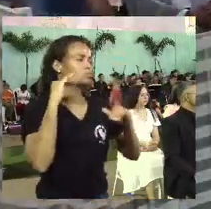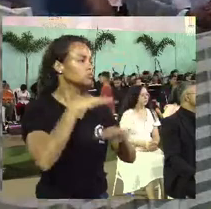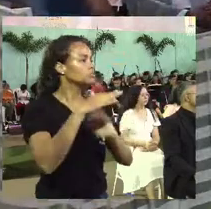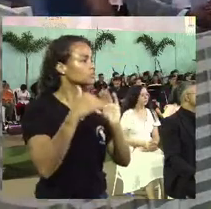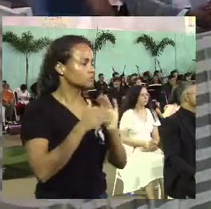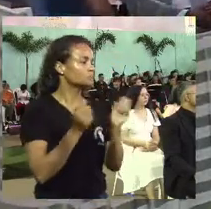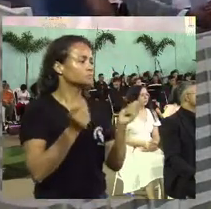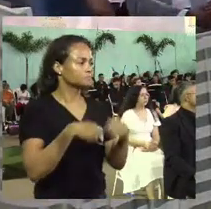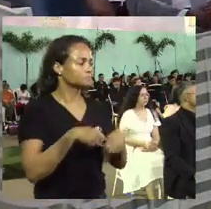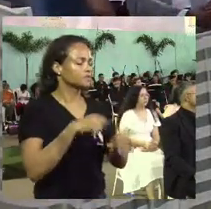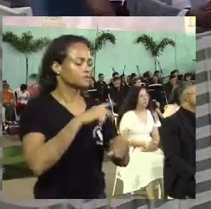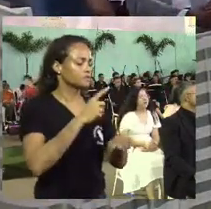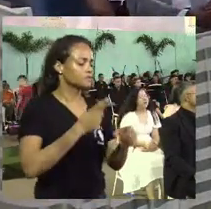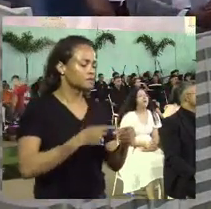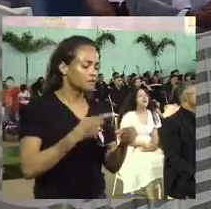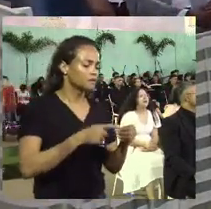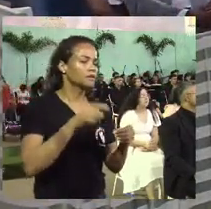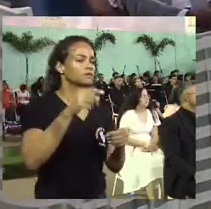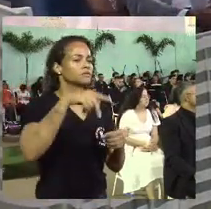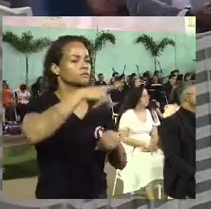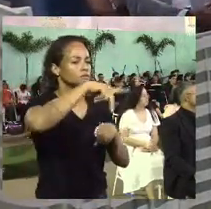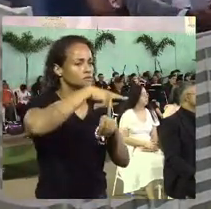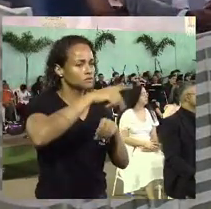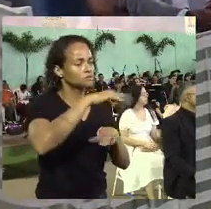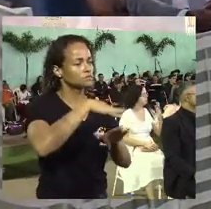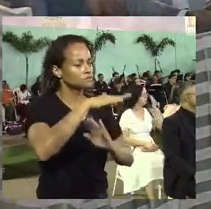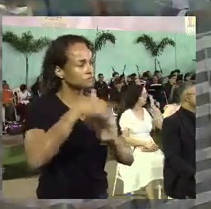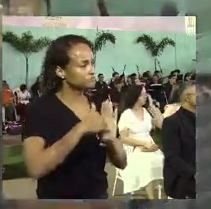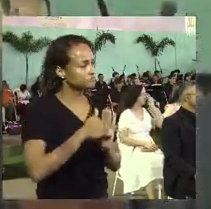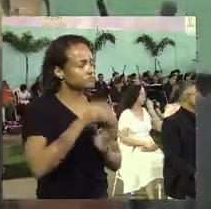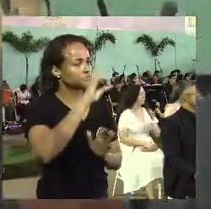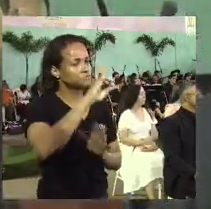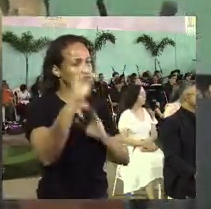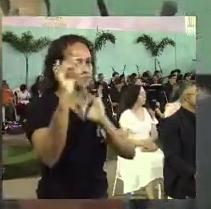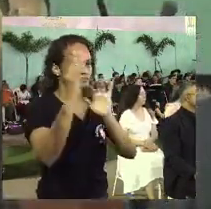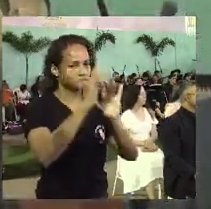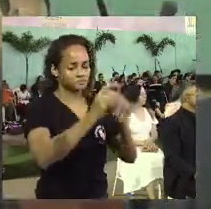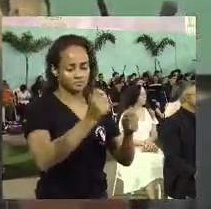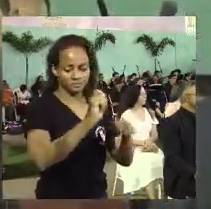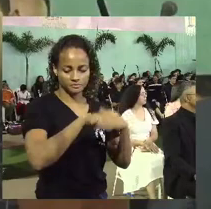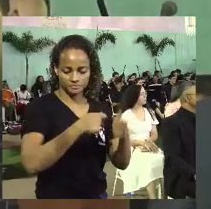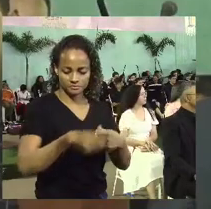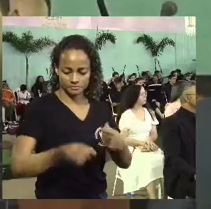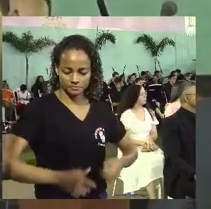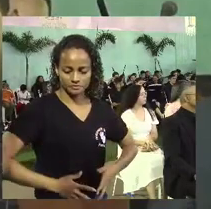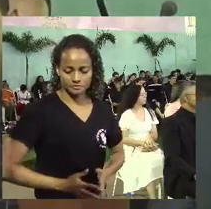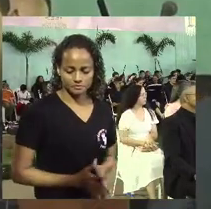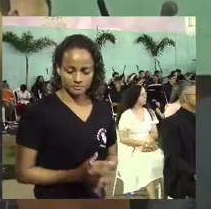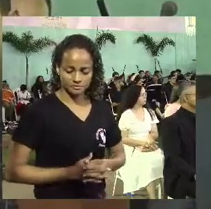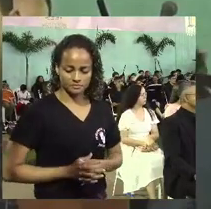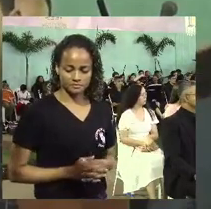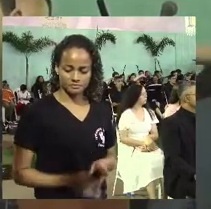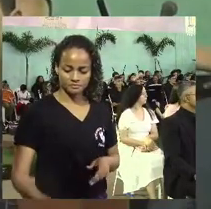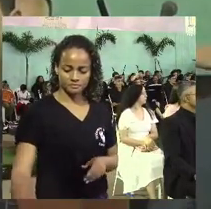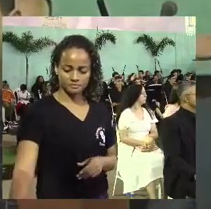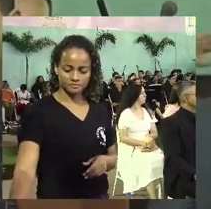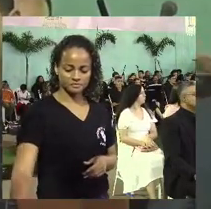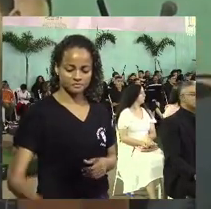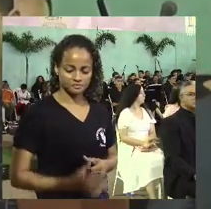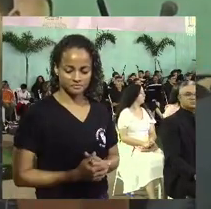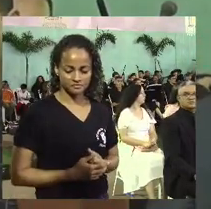nação que Deus continue abençoando a sua administração Mas vamos agora recolher